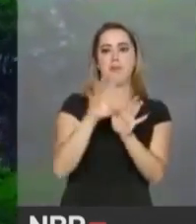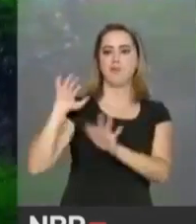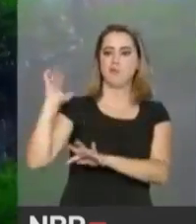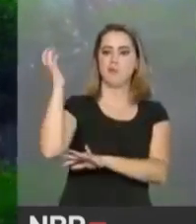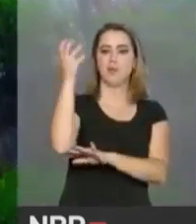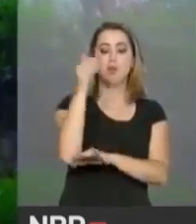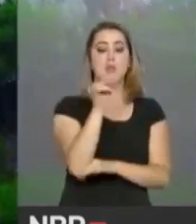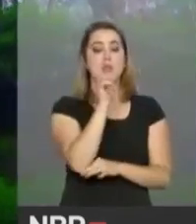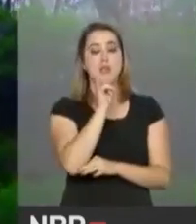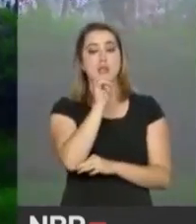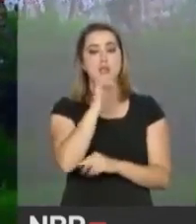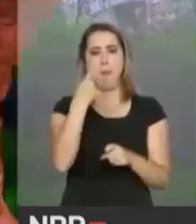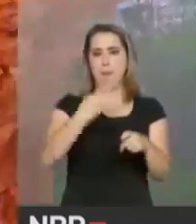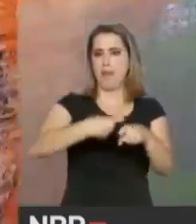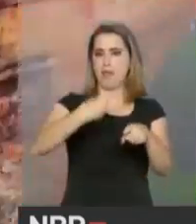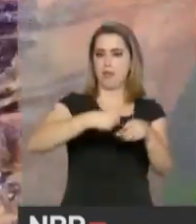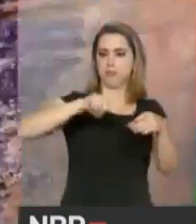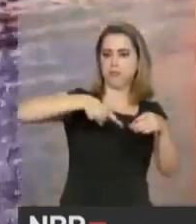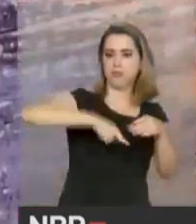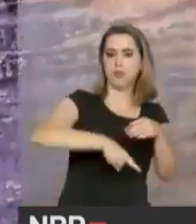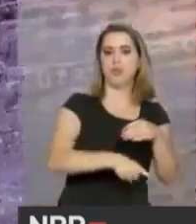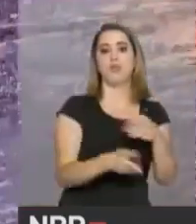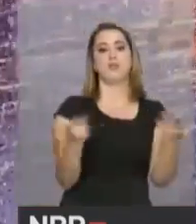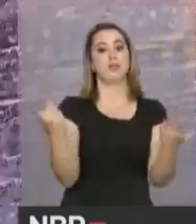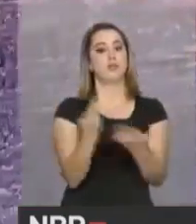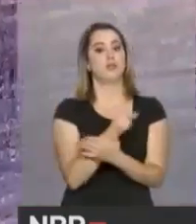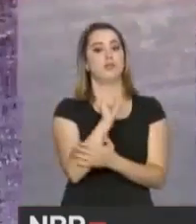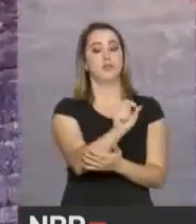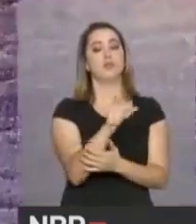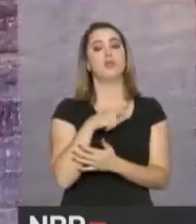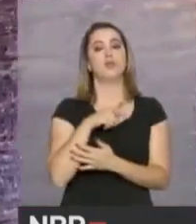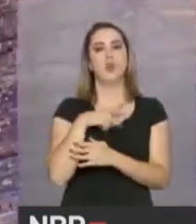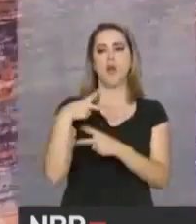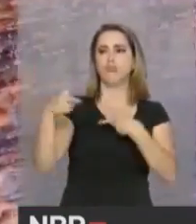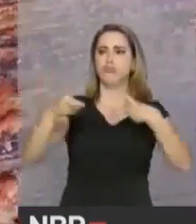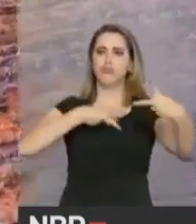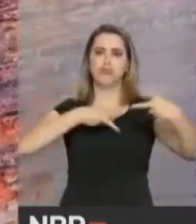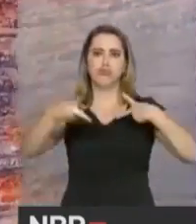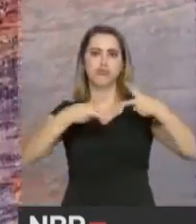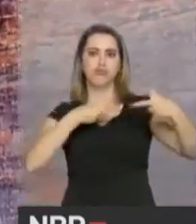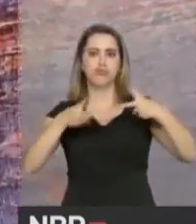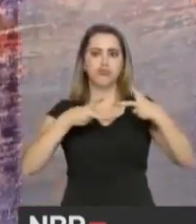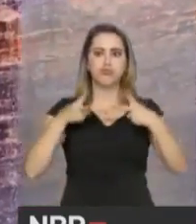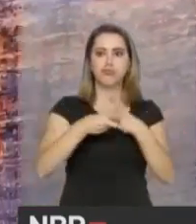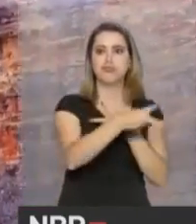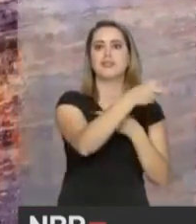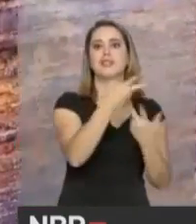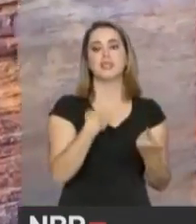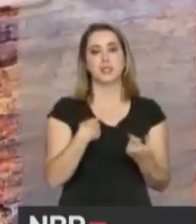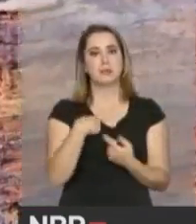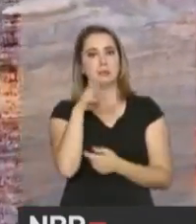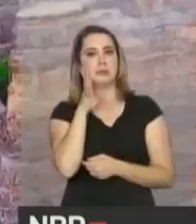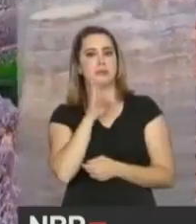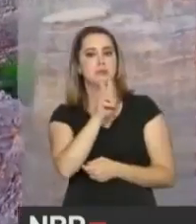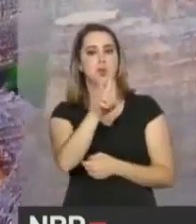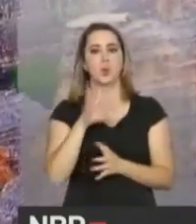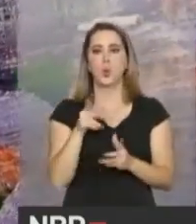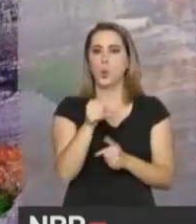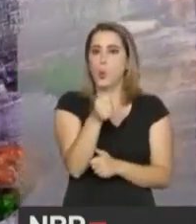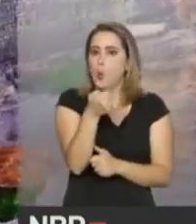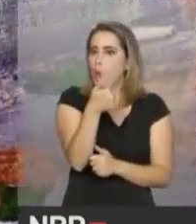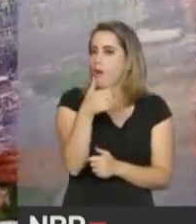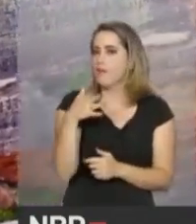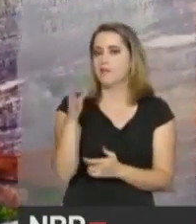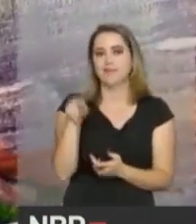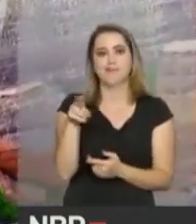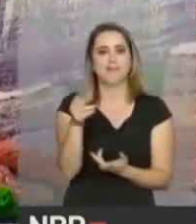Pedra Furada, uma formação geológica fruto de processos como a ação do vento. Para o visitante, é quase impossível conhecer tudo.